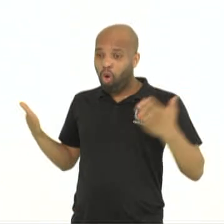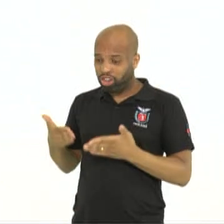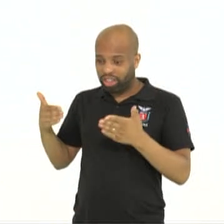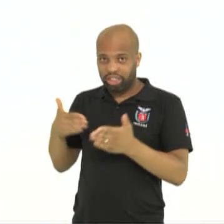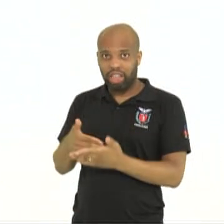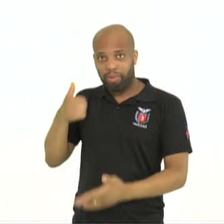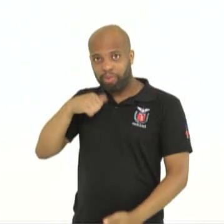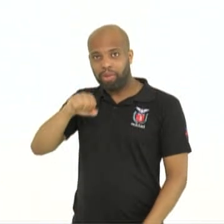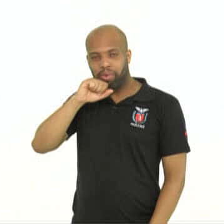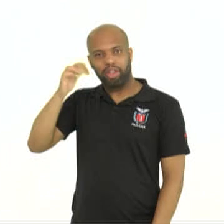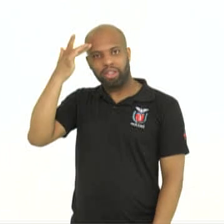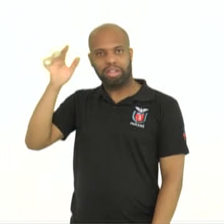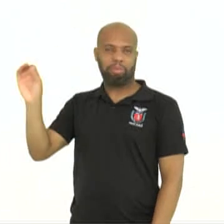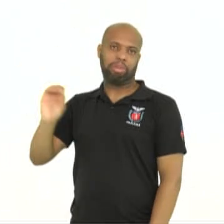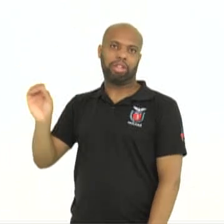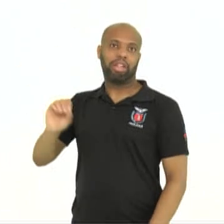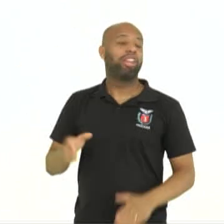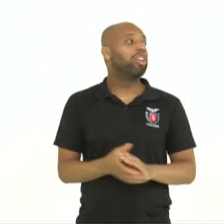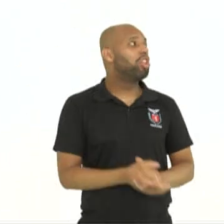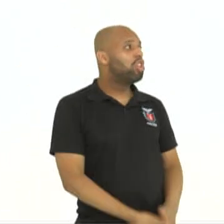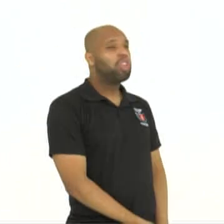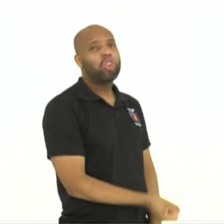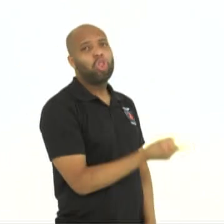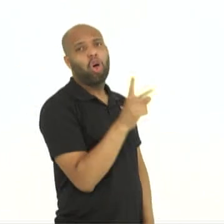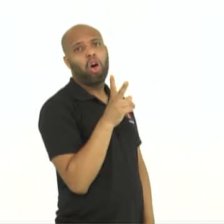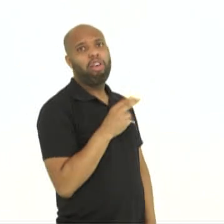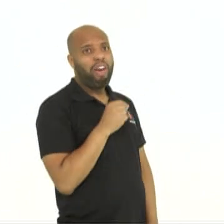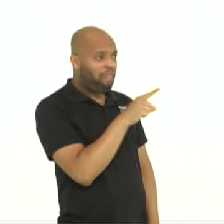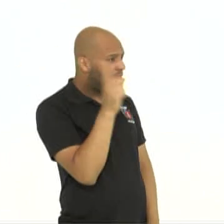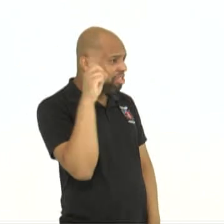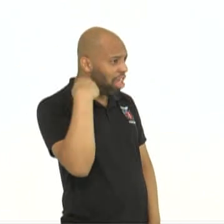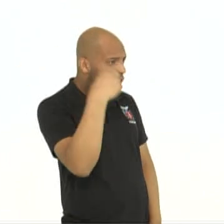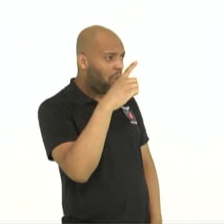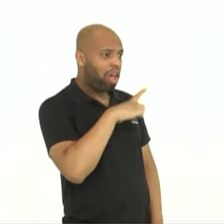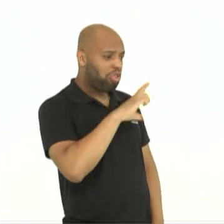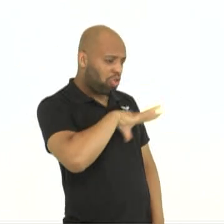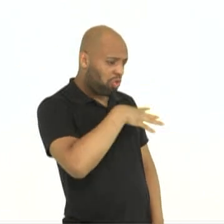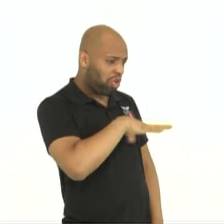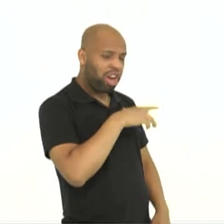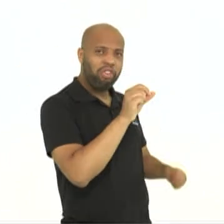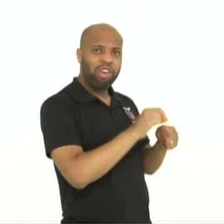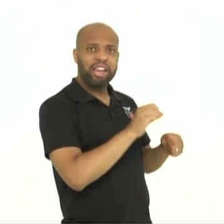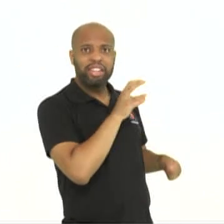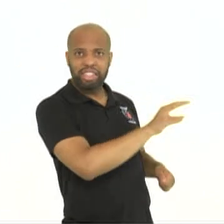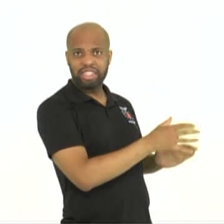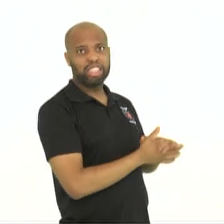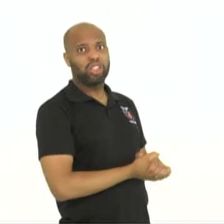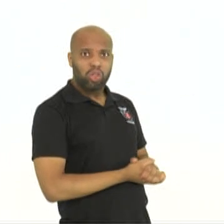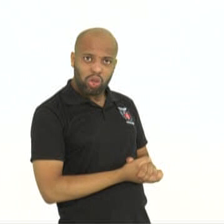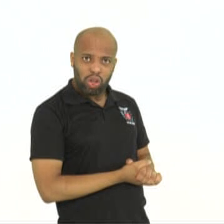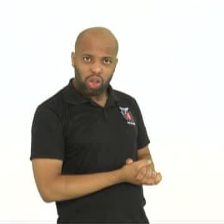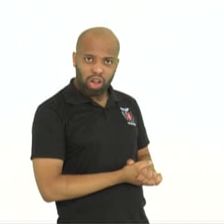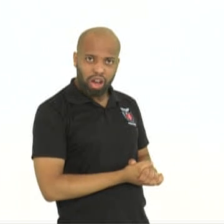mãe não sabe de nada. Meu Deus, sua doida, você teve coragem de fazer uma coisa dessas?